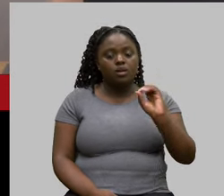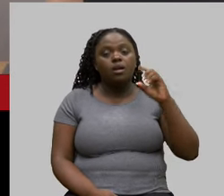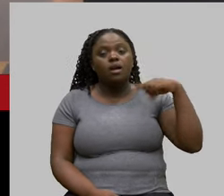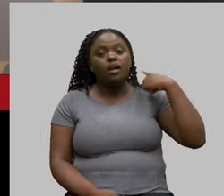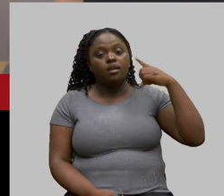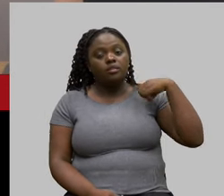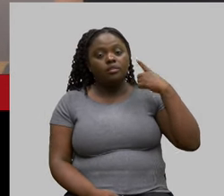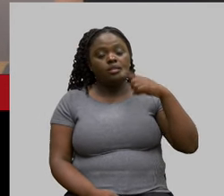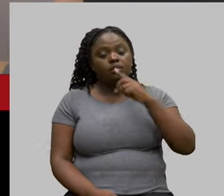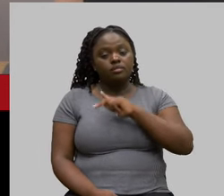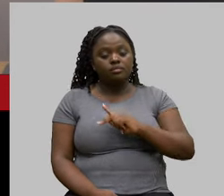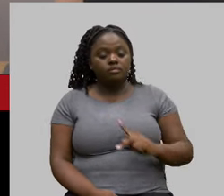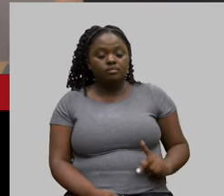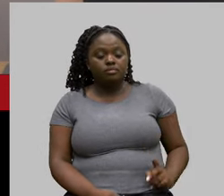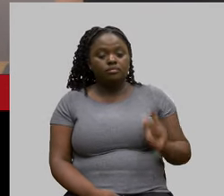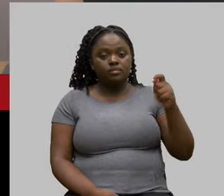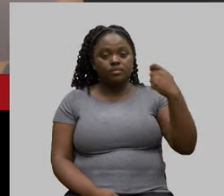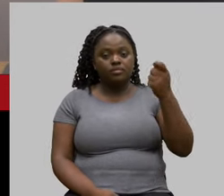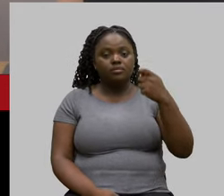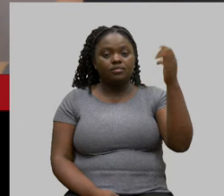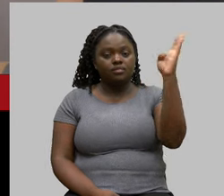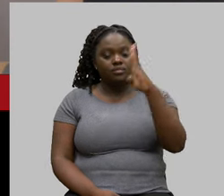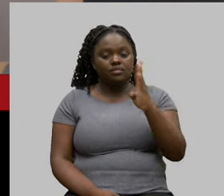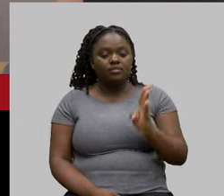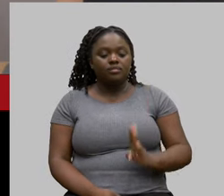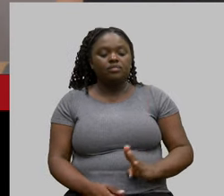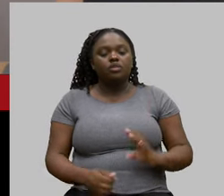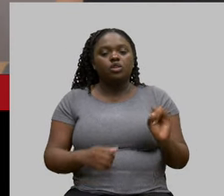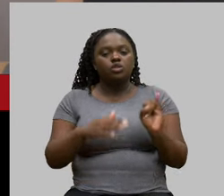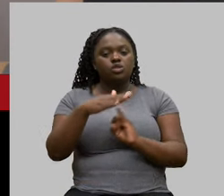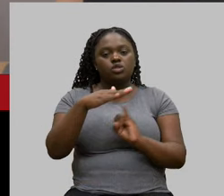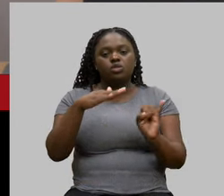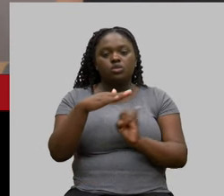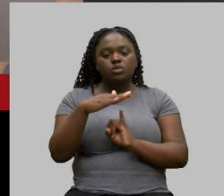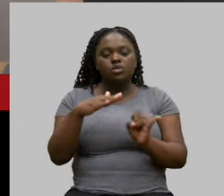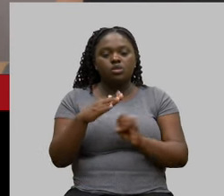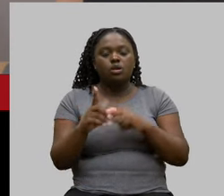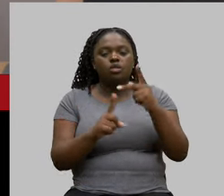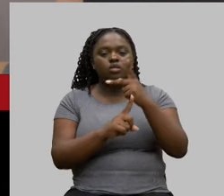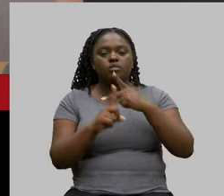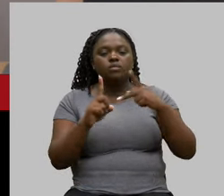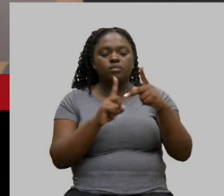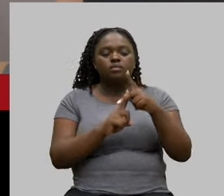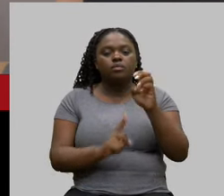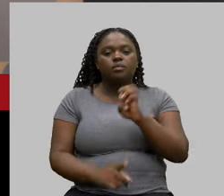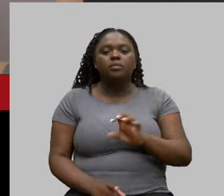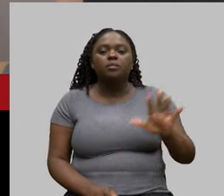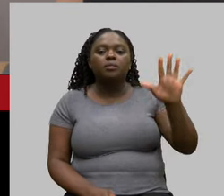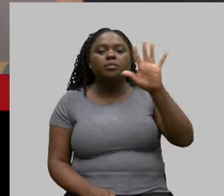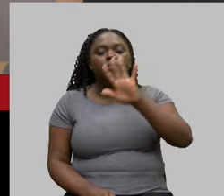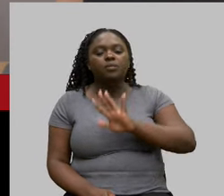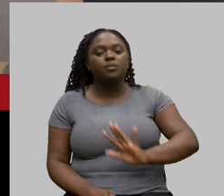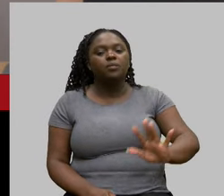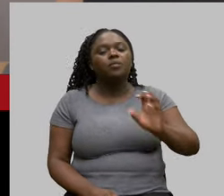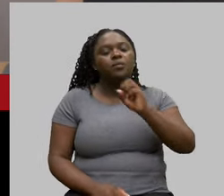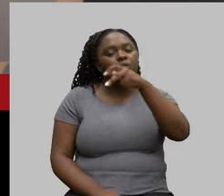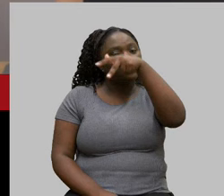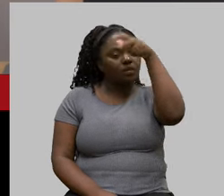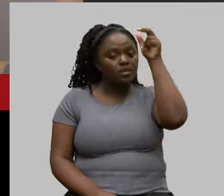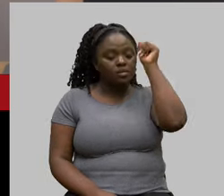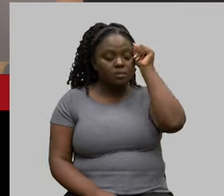Presidente da Associação Brasileira de instituições de previdência estaduais e municipais abipem e